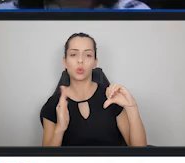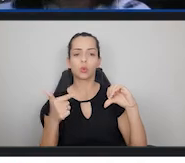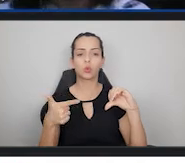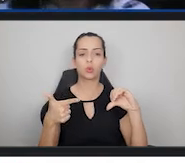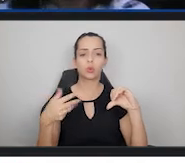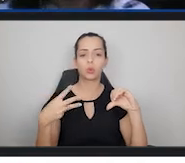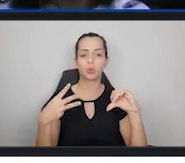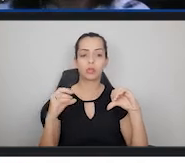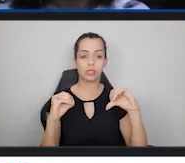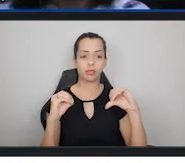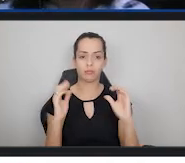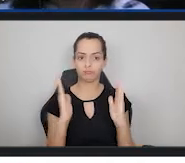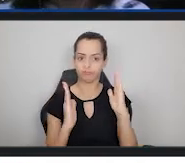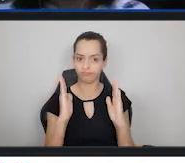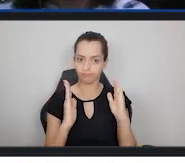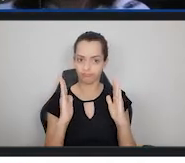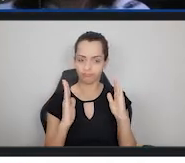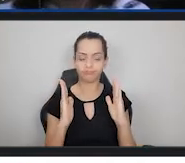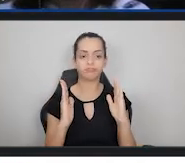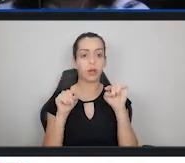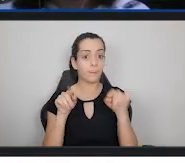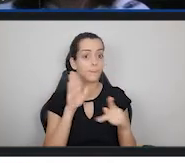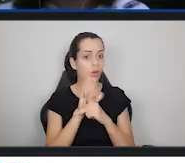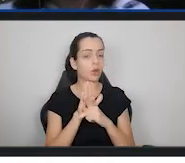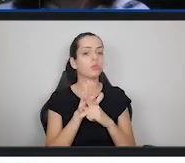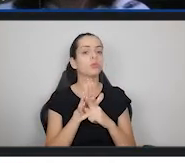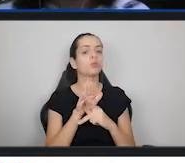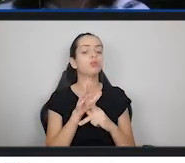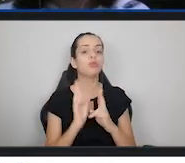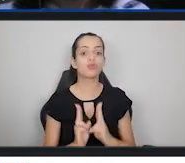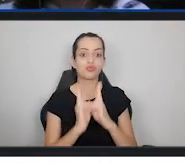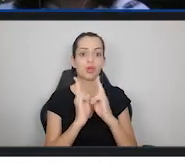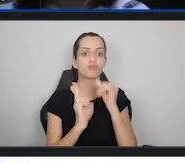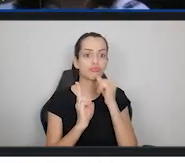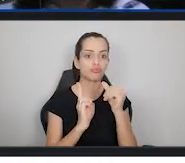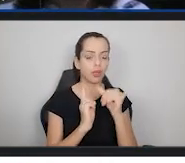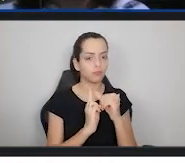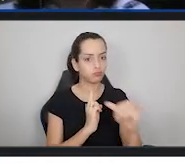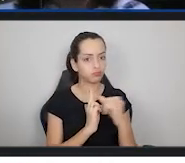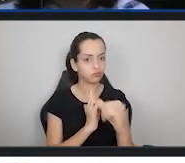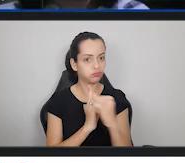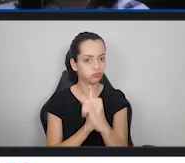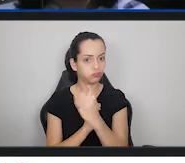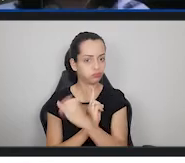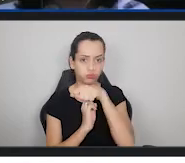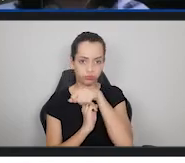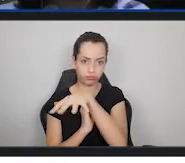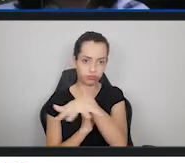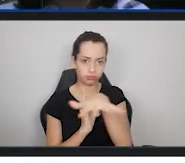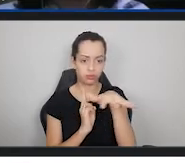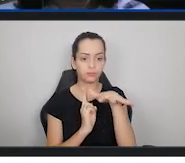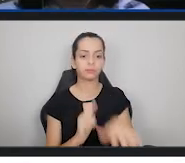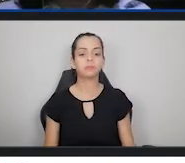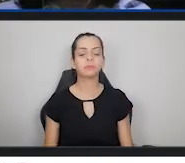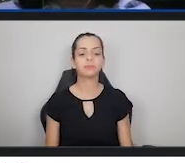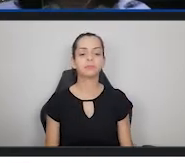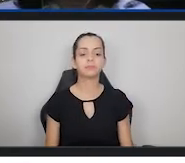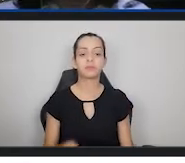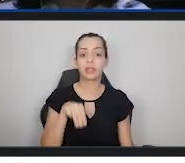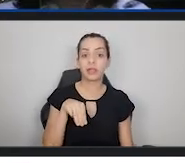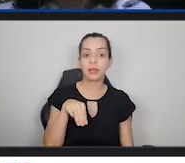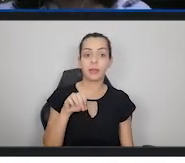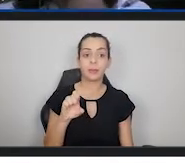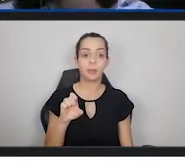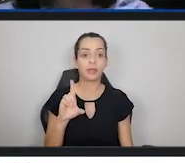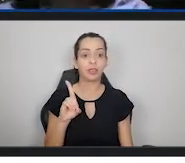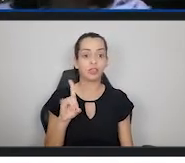entre 69, superior a 69 e inferior a 230. Isso para distribuição.